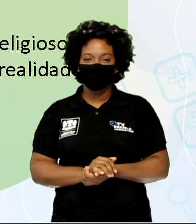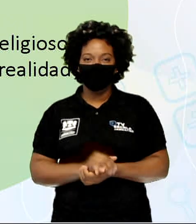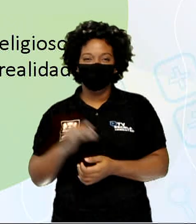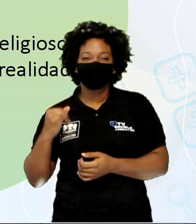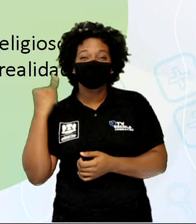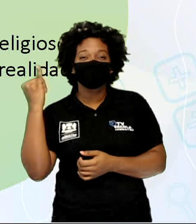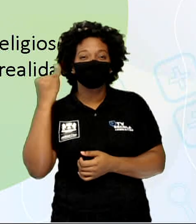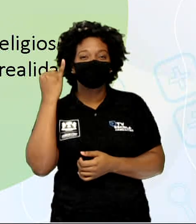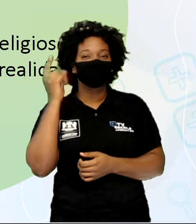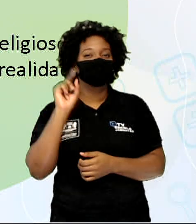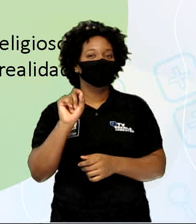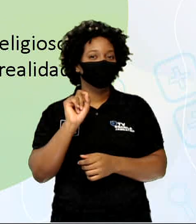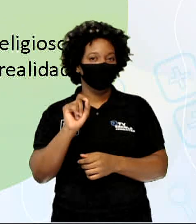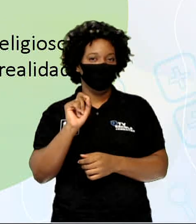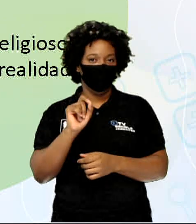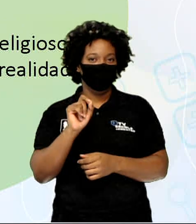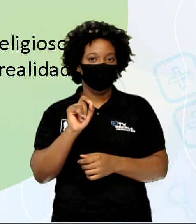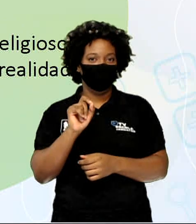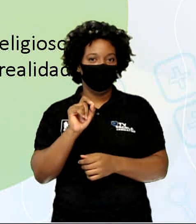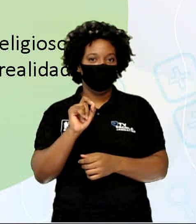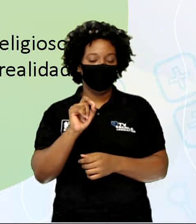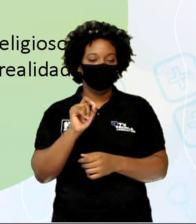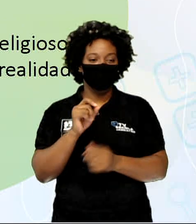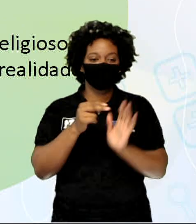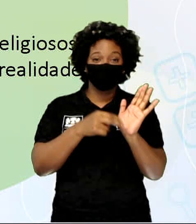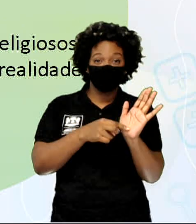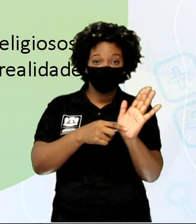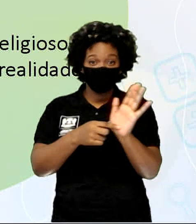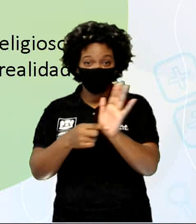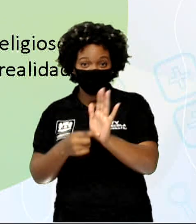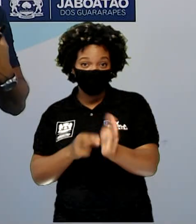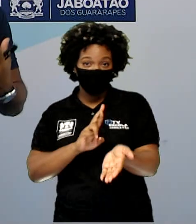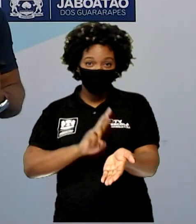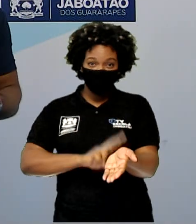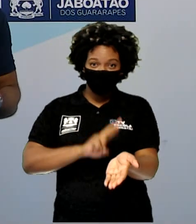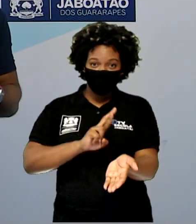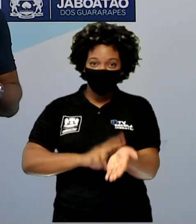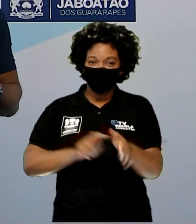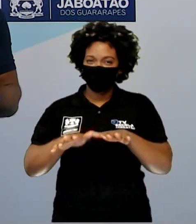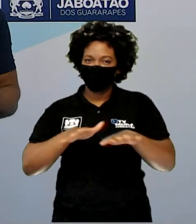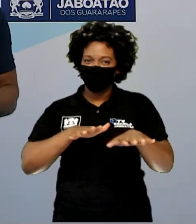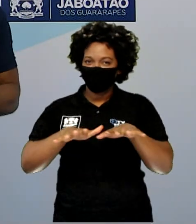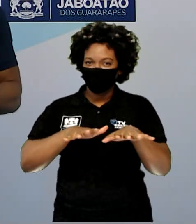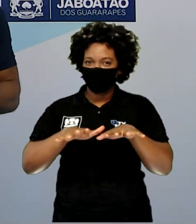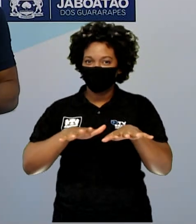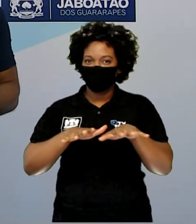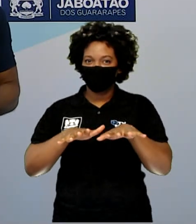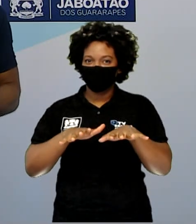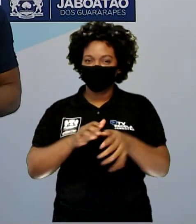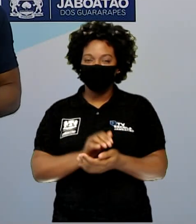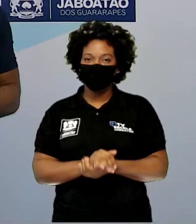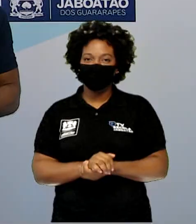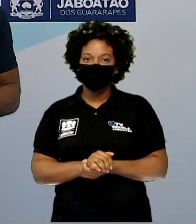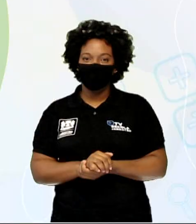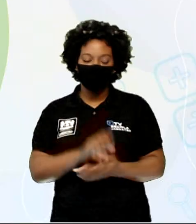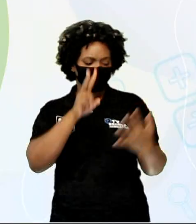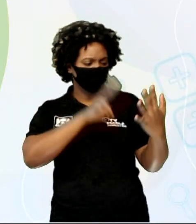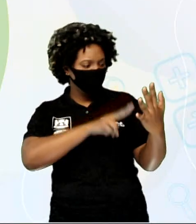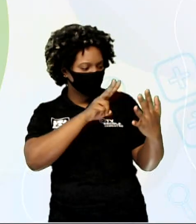para que seja um cordel a presença de rimas, aquilo que dá rima, que dá musicalidade ao lermos, tá